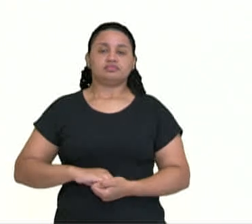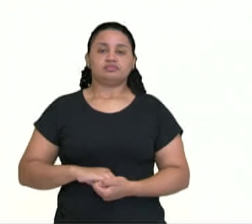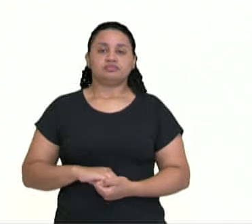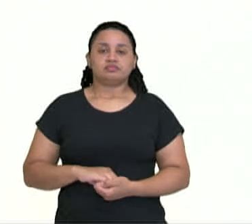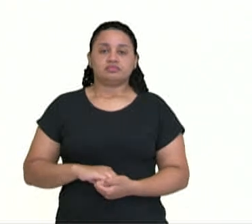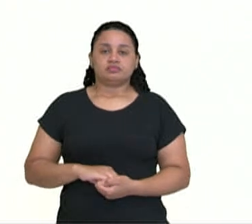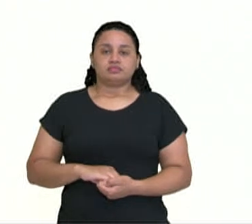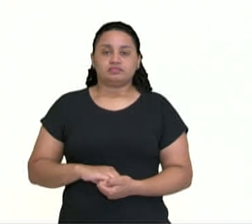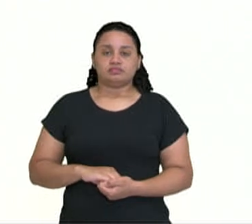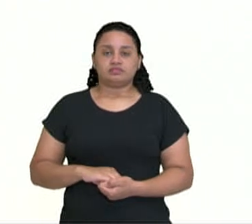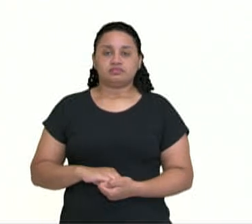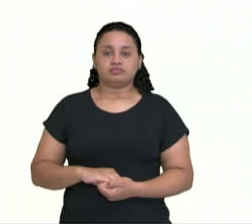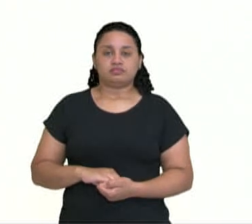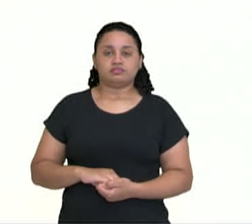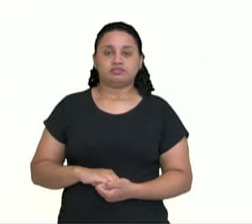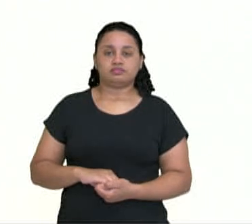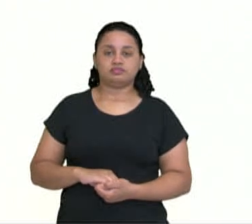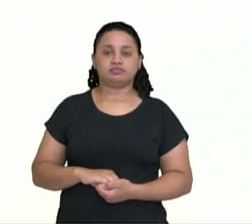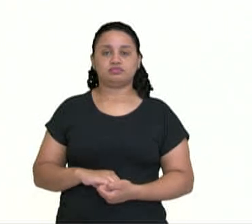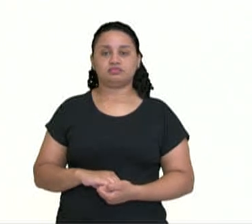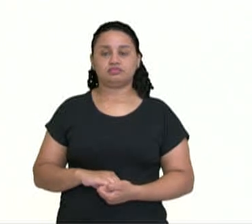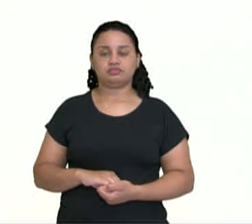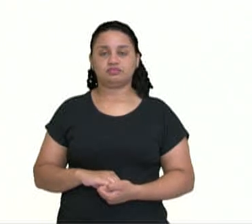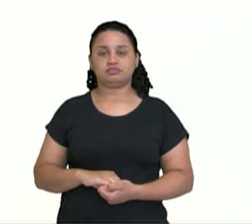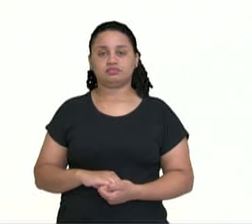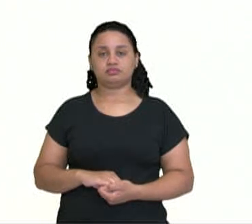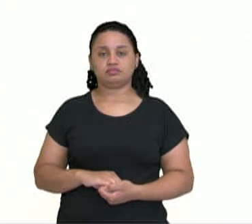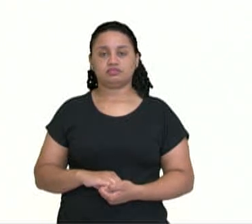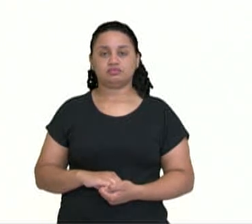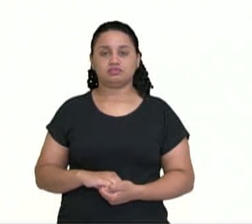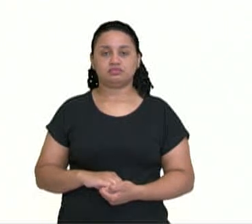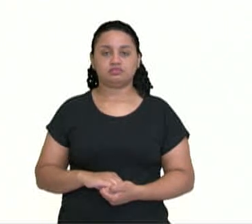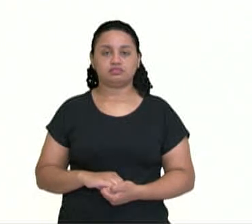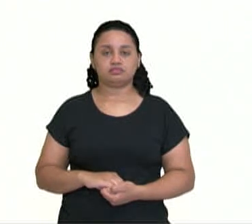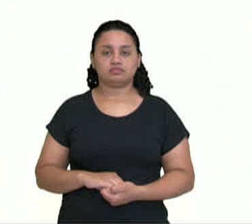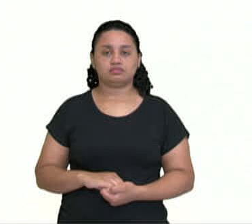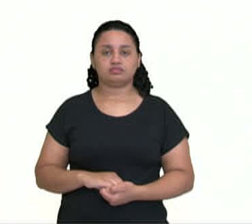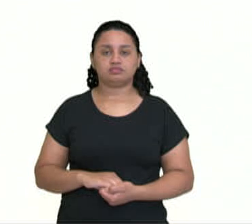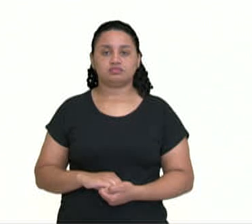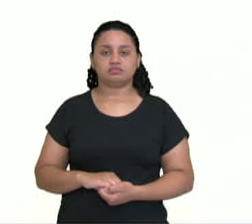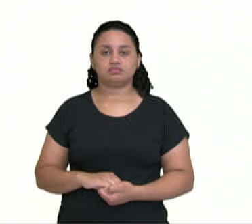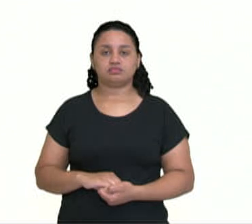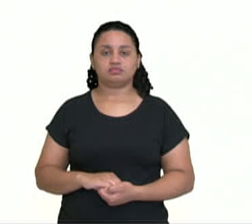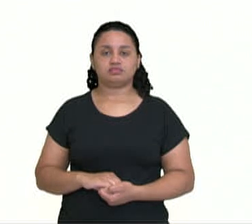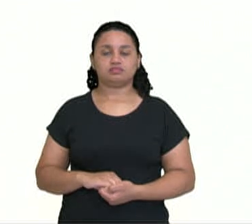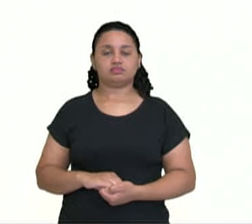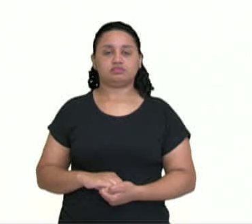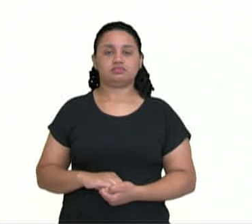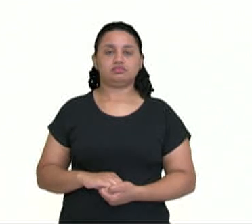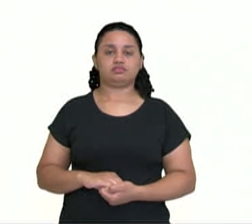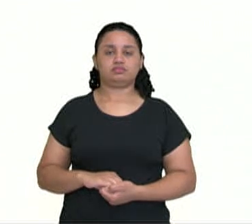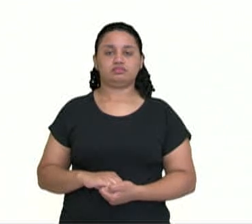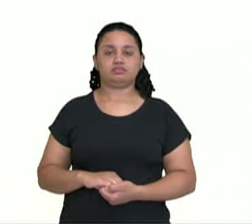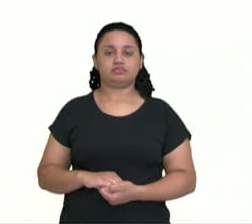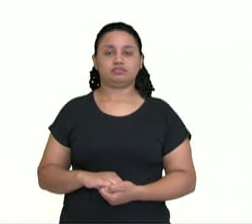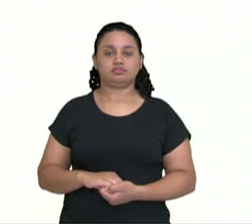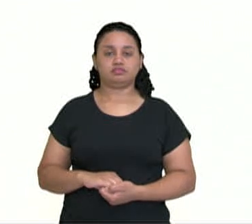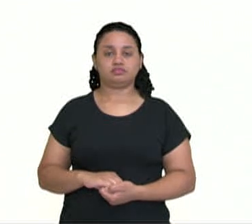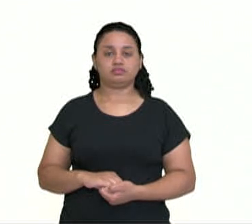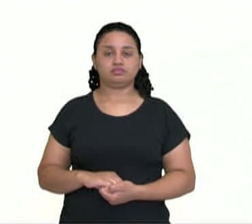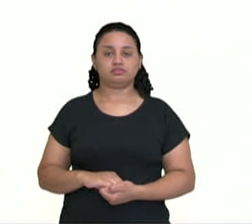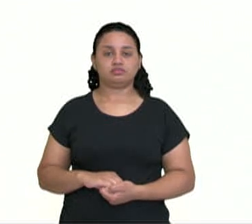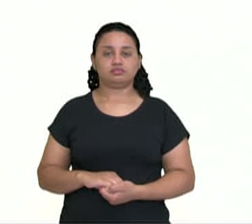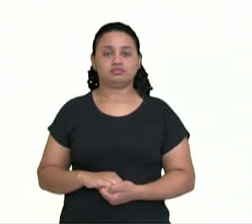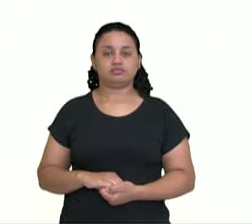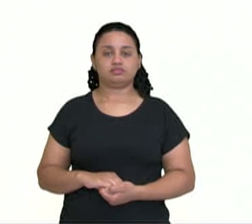media can be false. There are many hints given by specialists to help you detect if a piece of